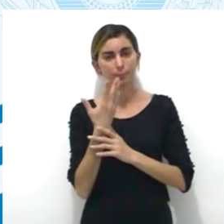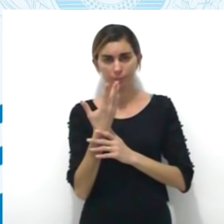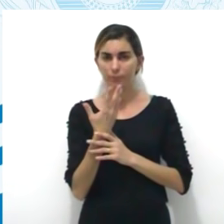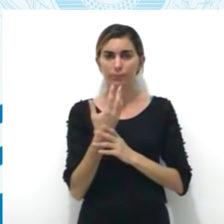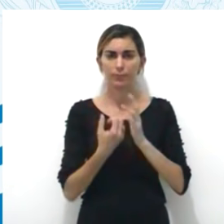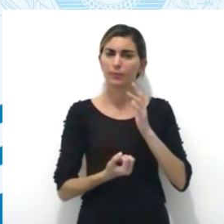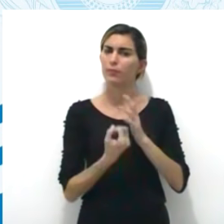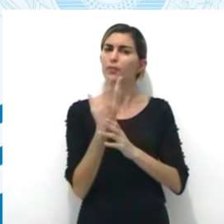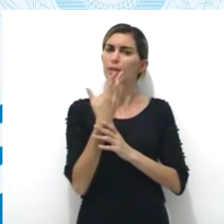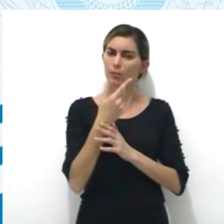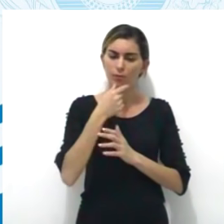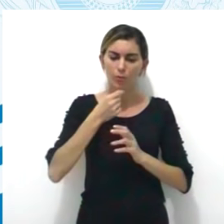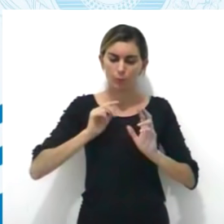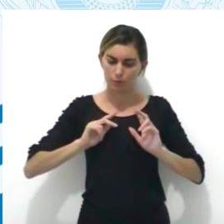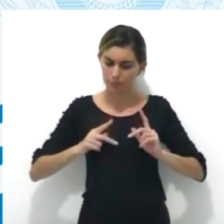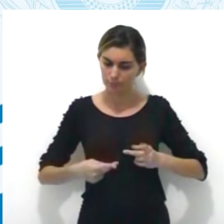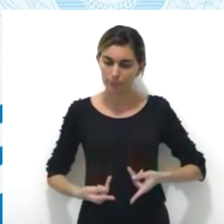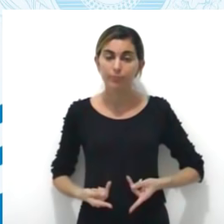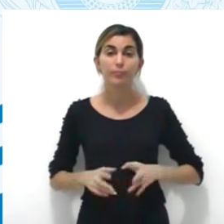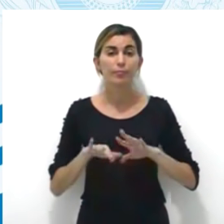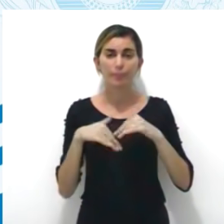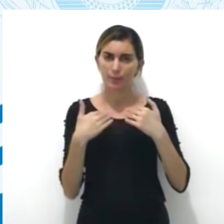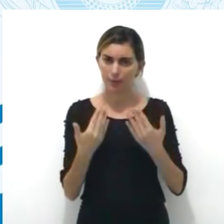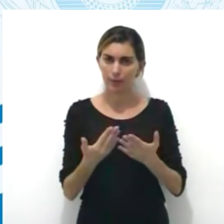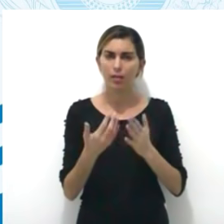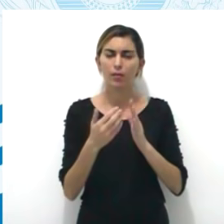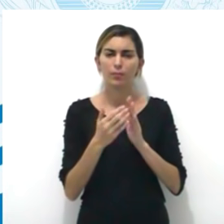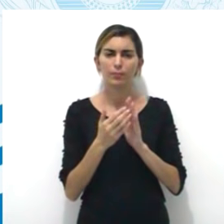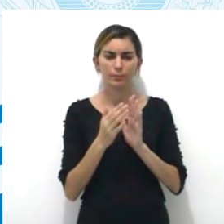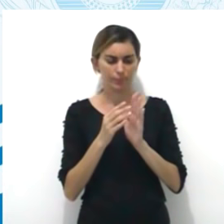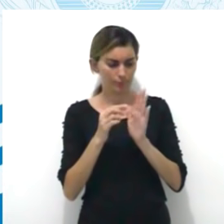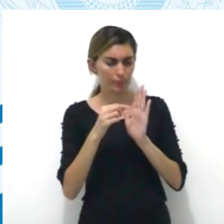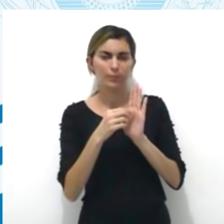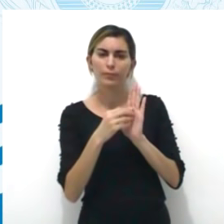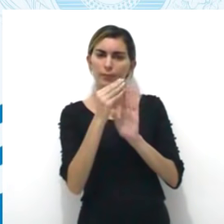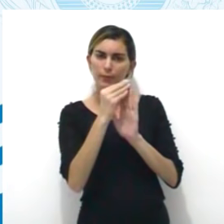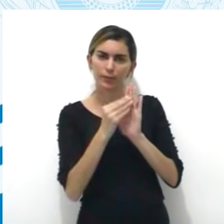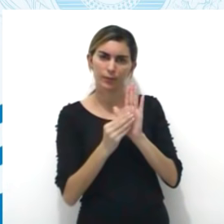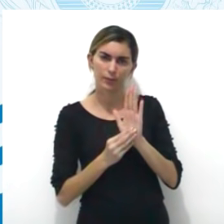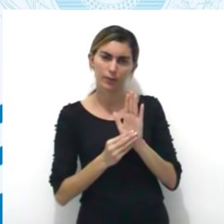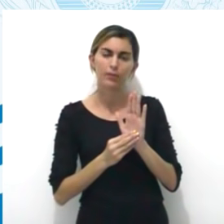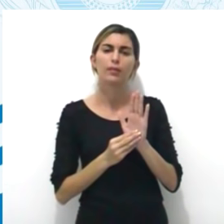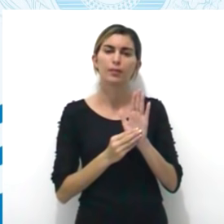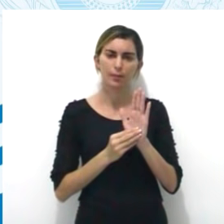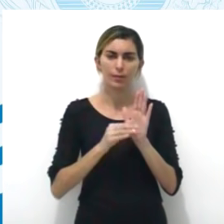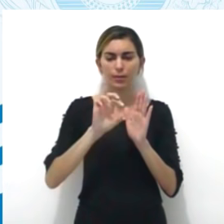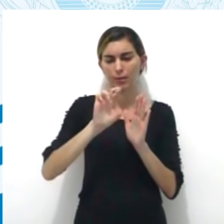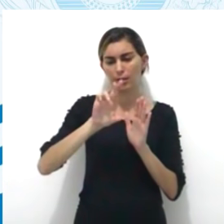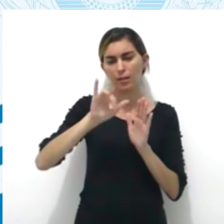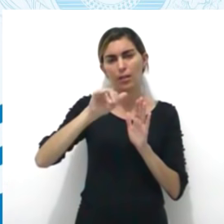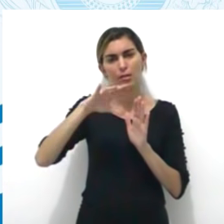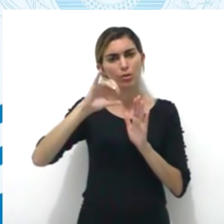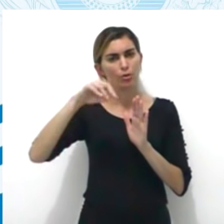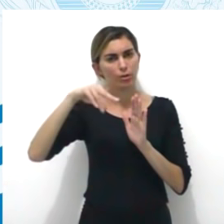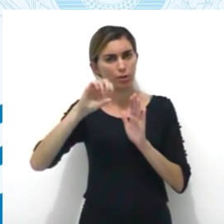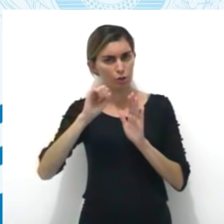Então, como Deus criou o mundo e os seres humanos. Então, esse tipo de interpretação é conhecida como a teoria